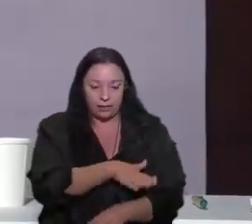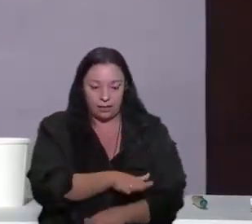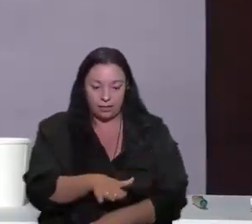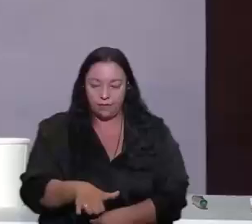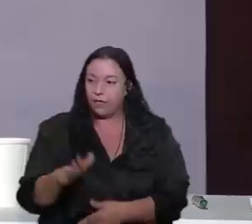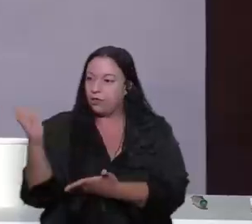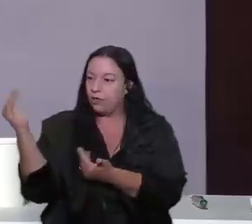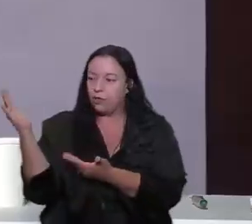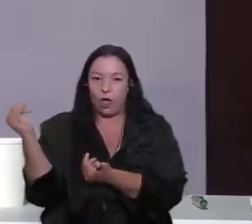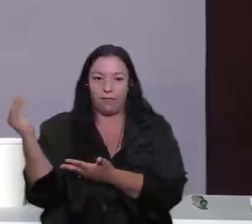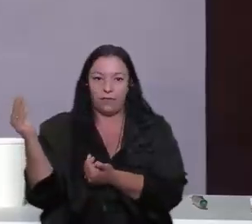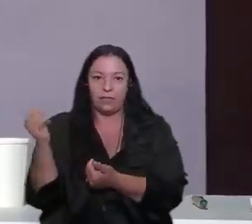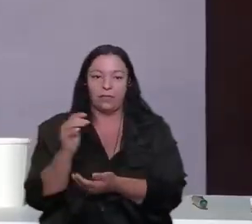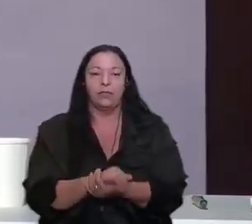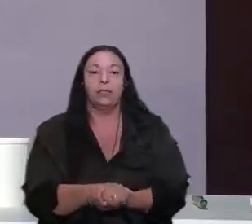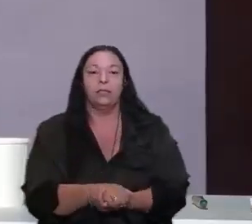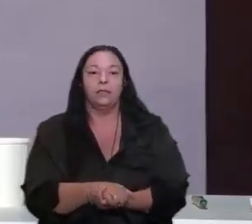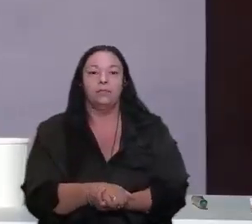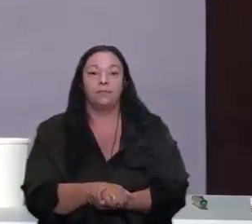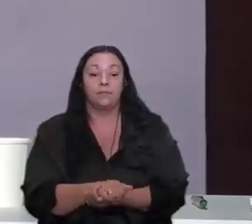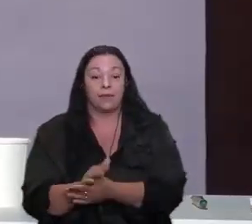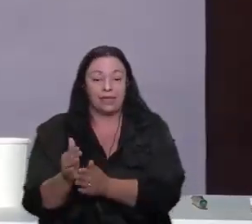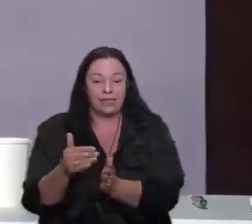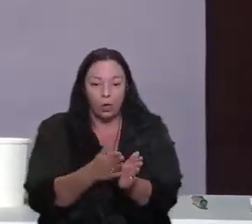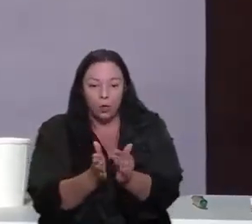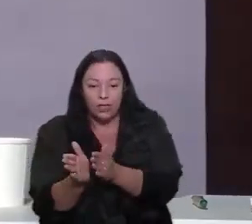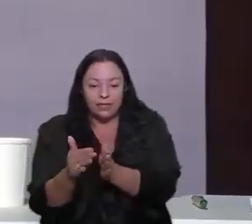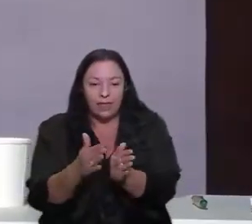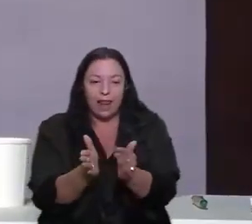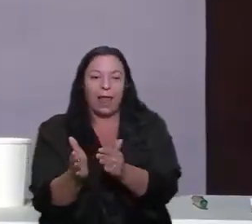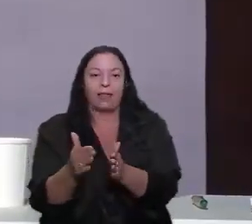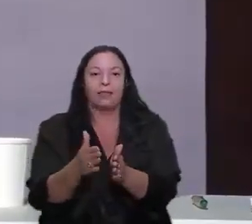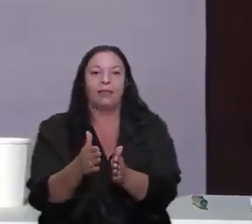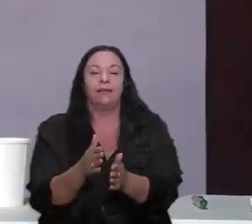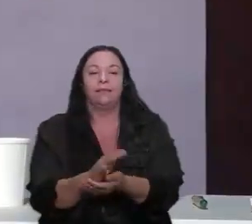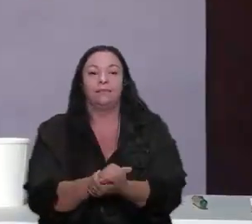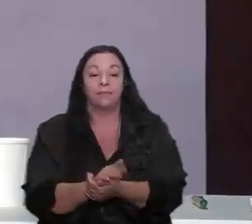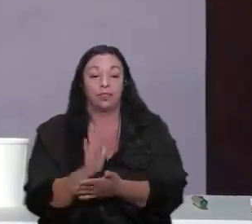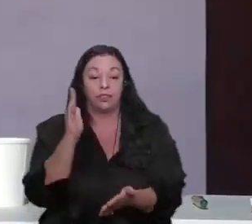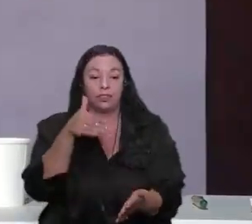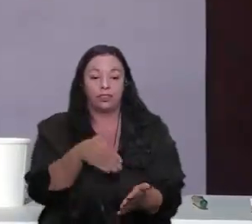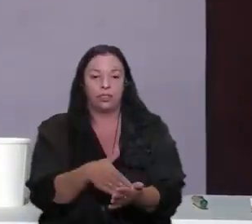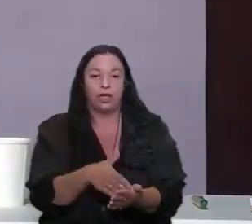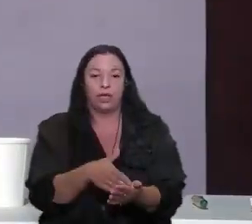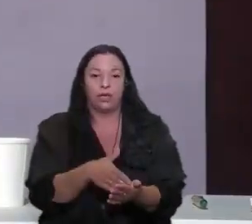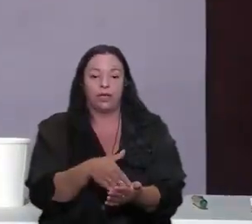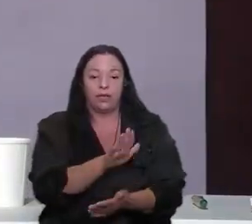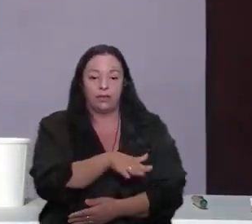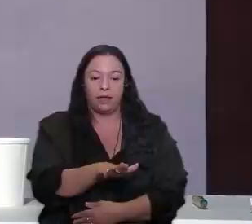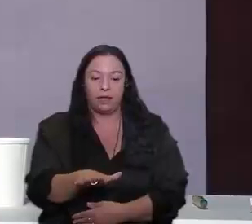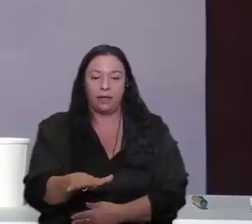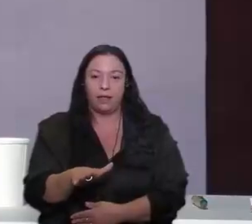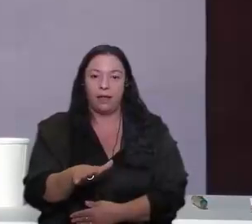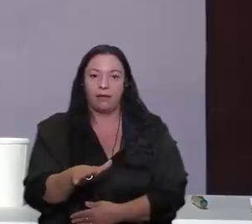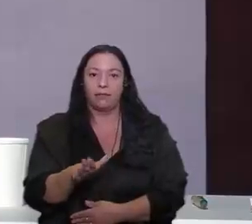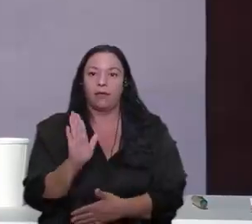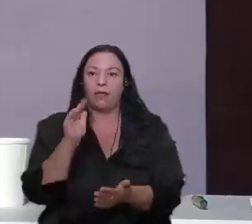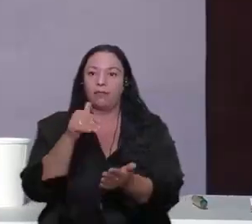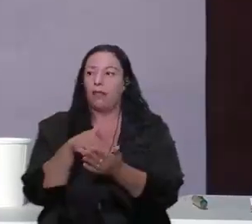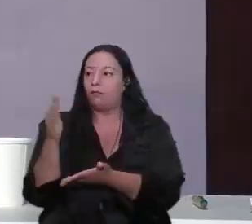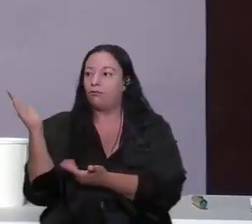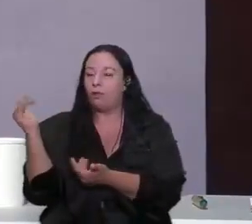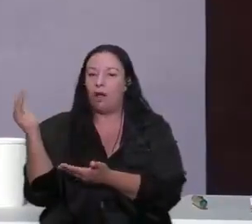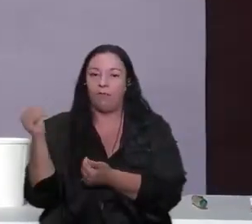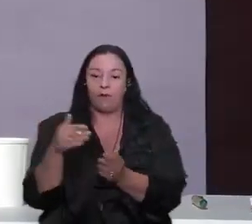tratar um pouco sobre isso, sobre essa encruzilhada que chega da criança ao jovem e quais os caminhos que